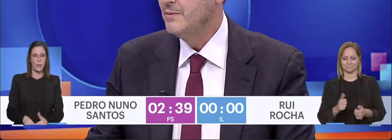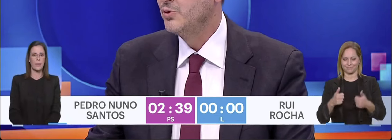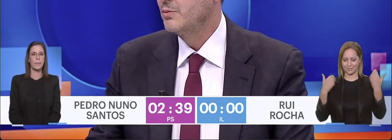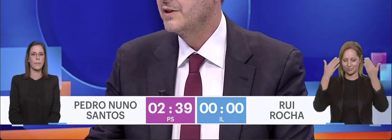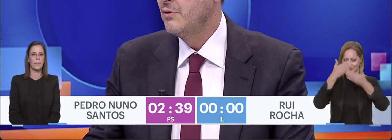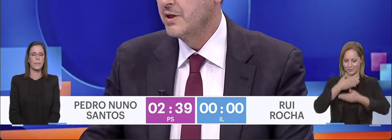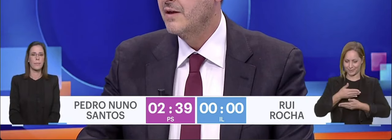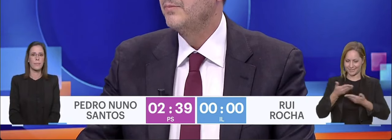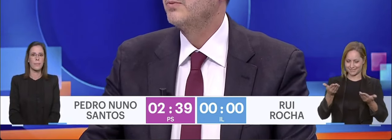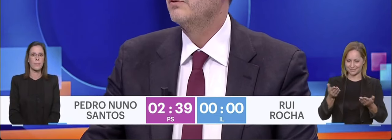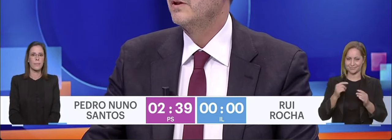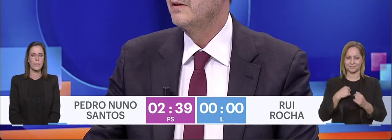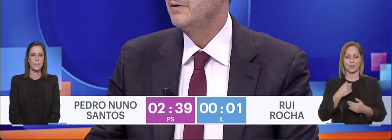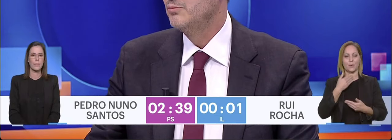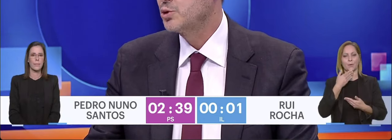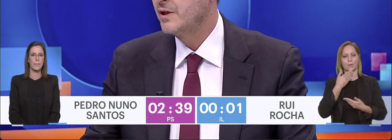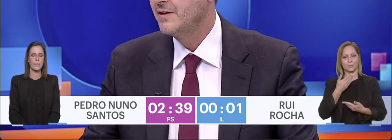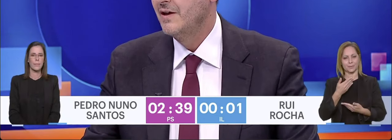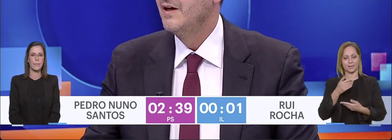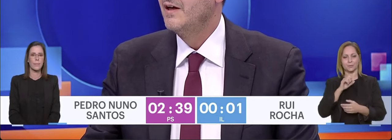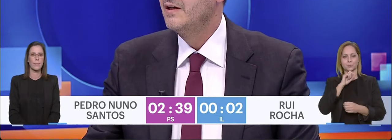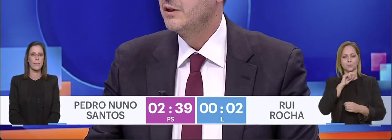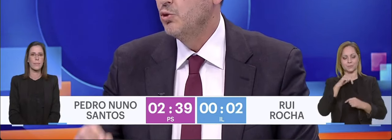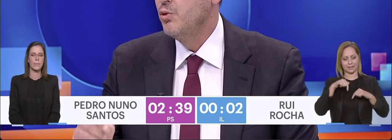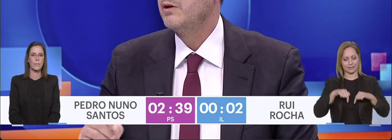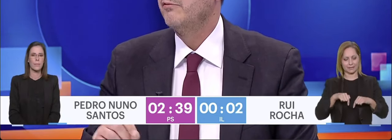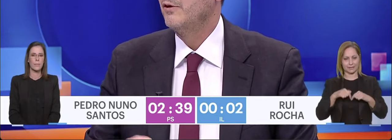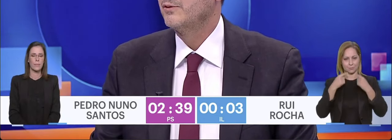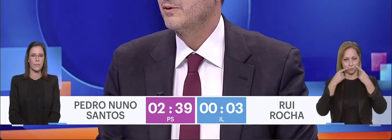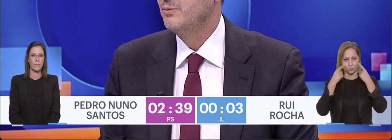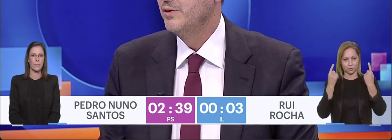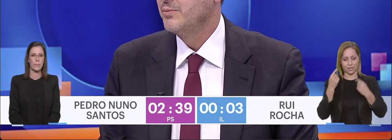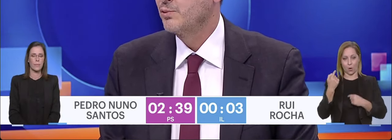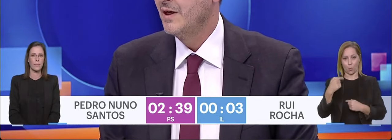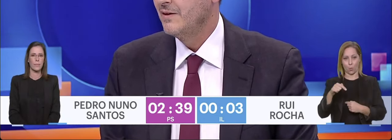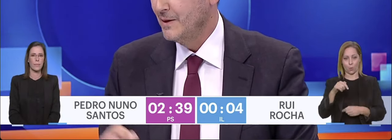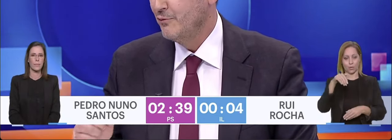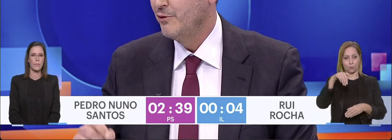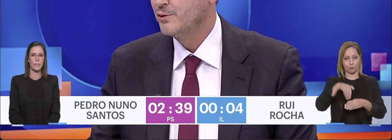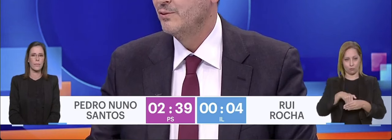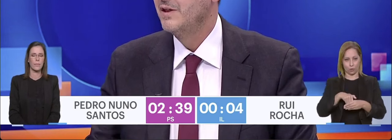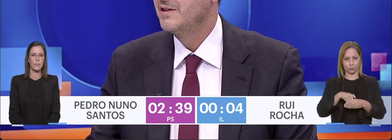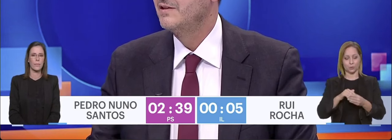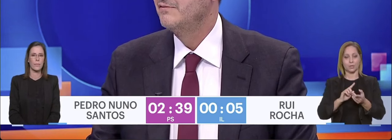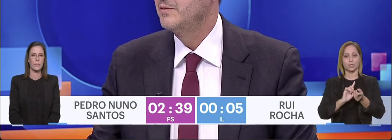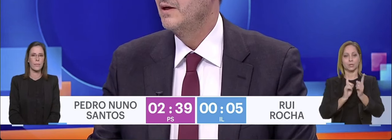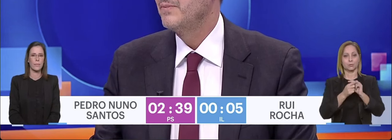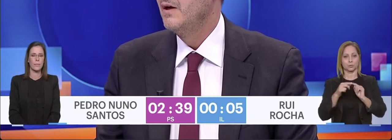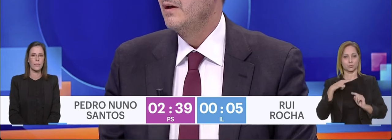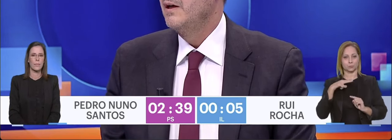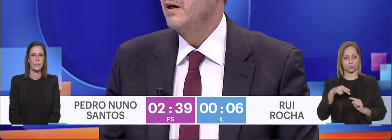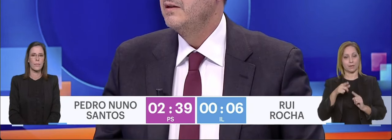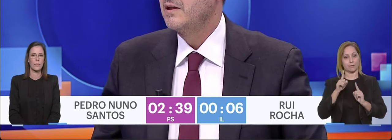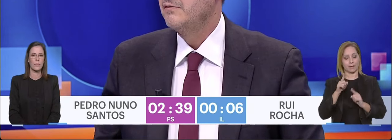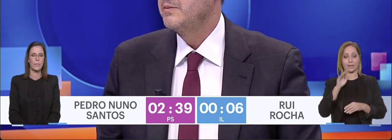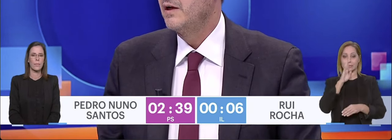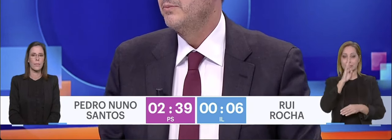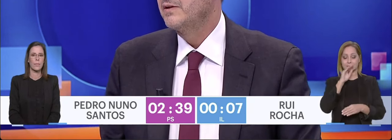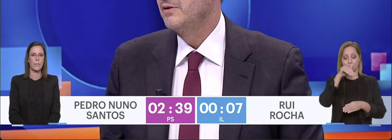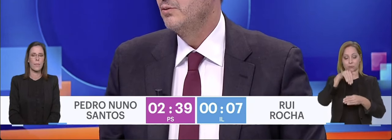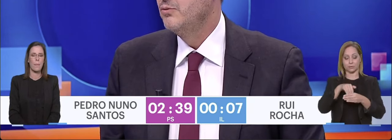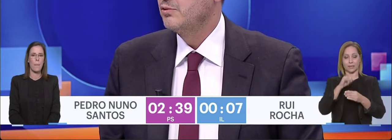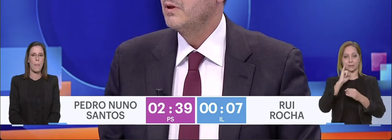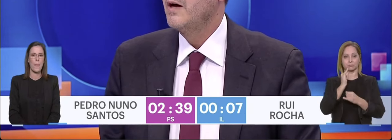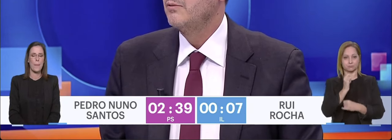noite Clara Muito obrigado pela oportunidade de mostrar eh que o único voto que muda Portugal é o voto na iniciativa Liberal a iniciativa